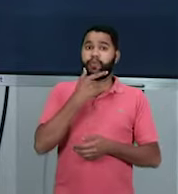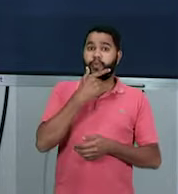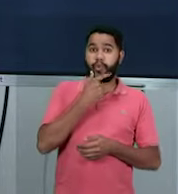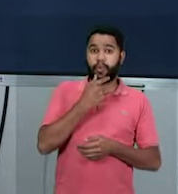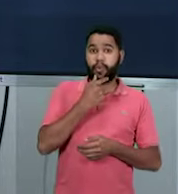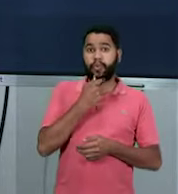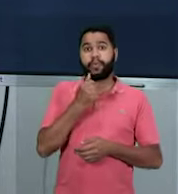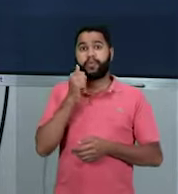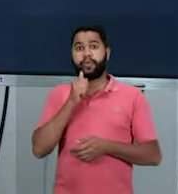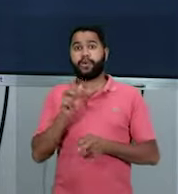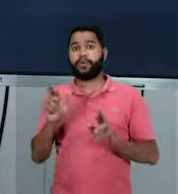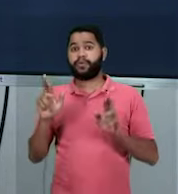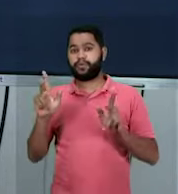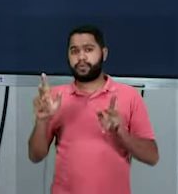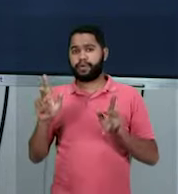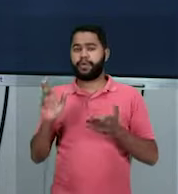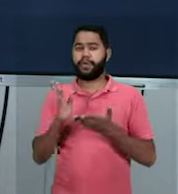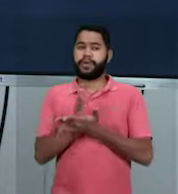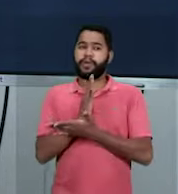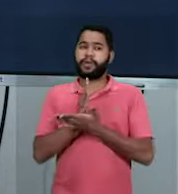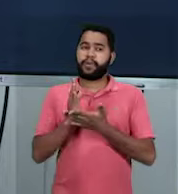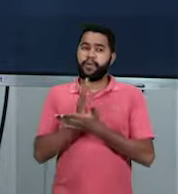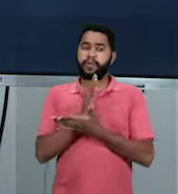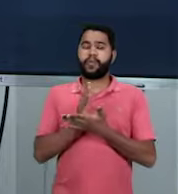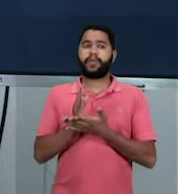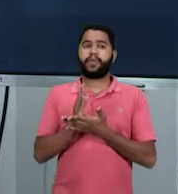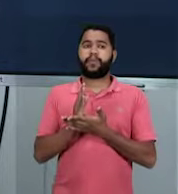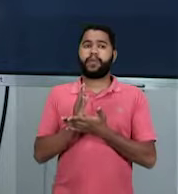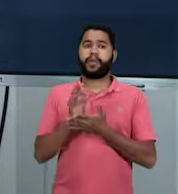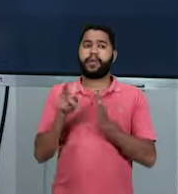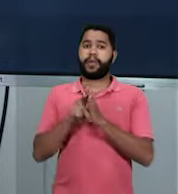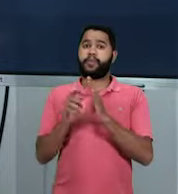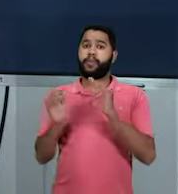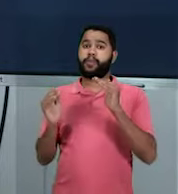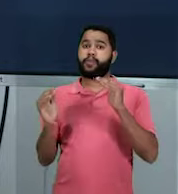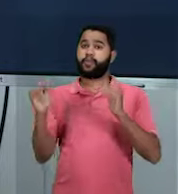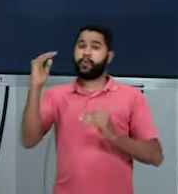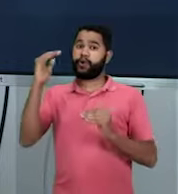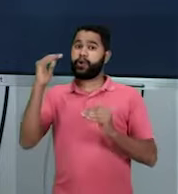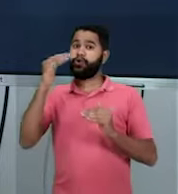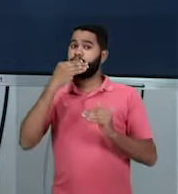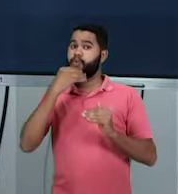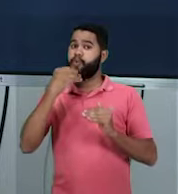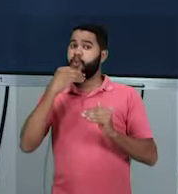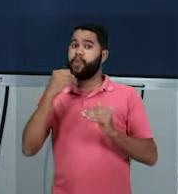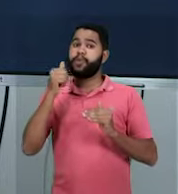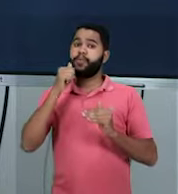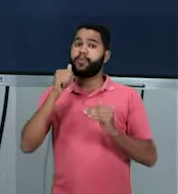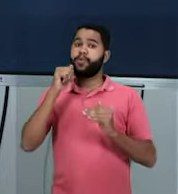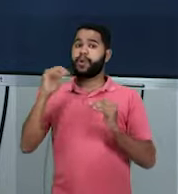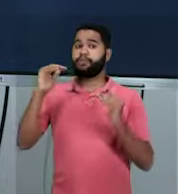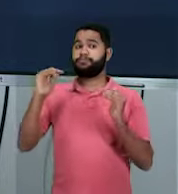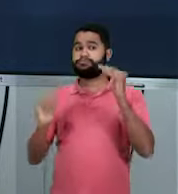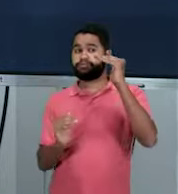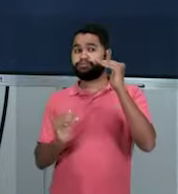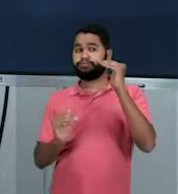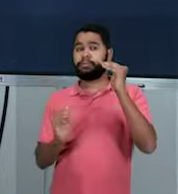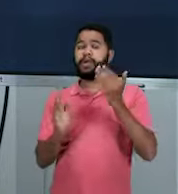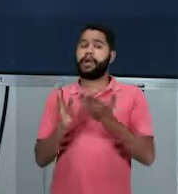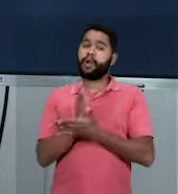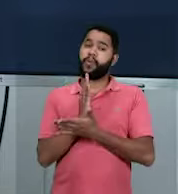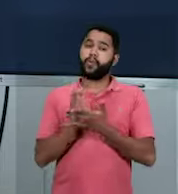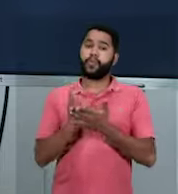quanto nas mulheres. Em alguns casos, ela vai ser dominante no homem ou e recessiva na mulher, ou em alguns